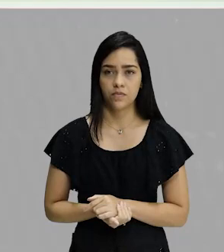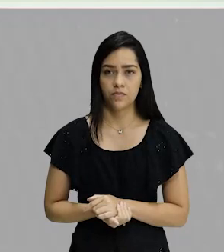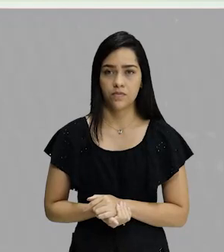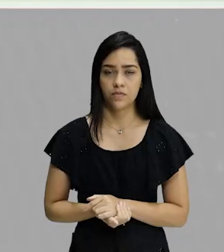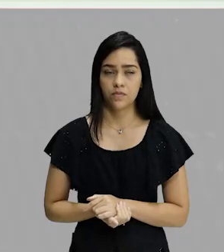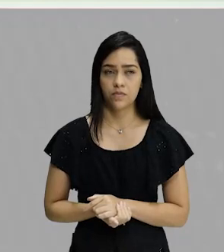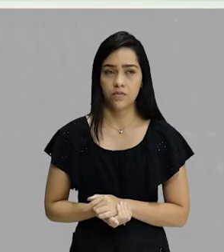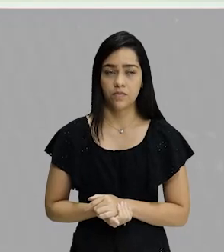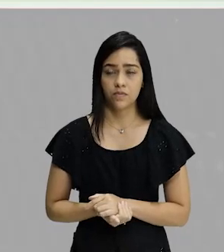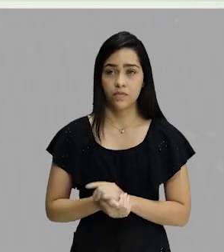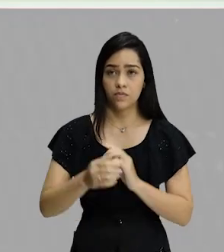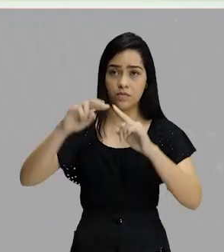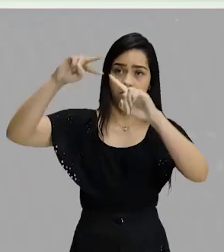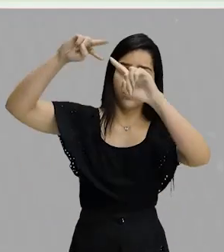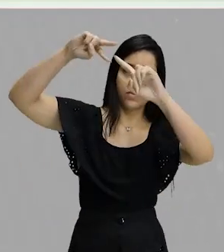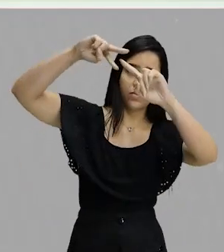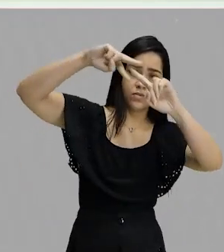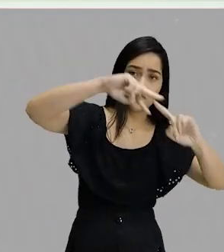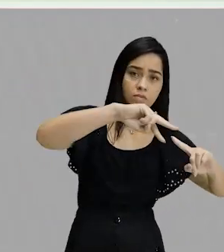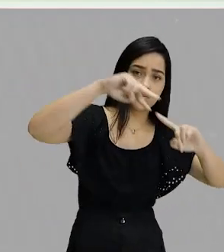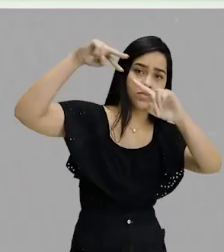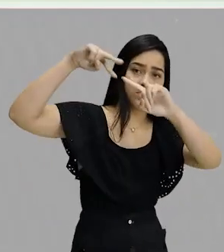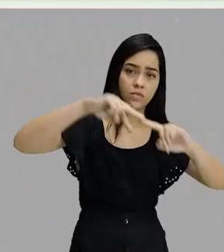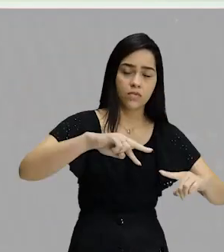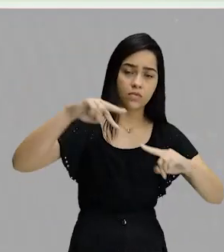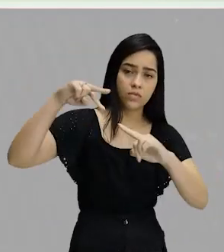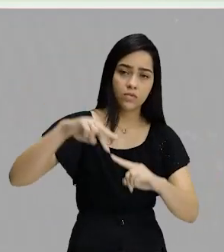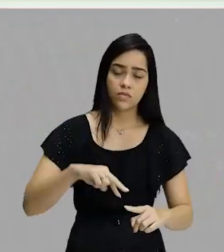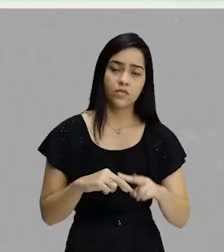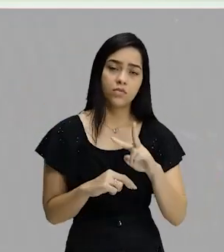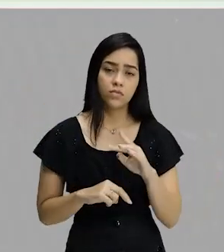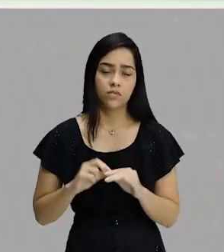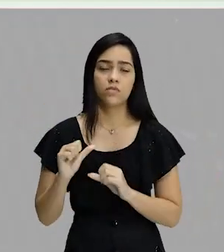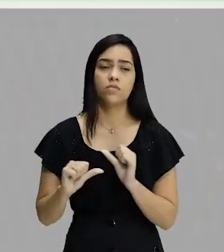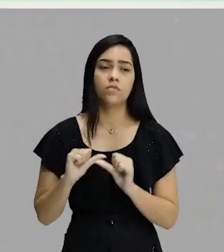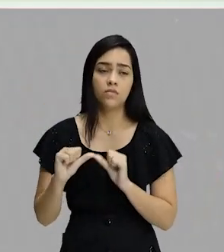multiplicar voltando. Na volta a gente vai mudando